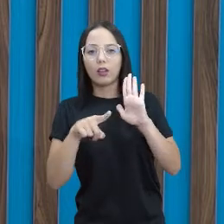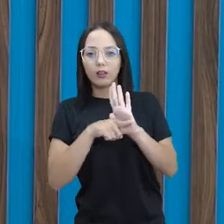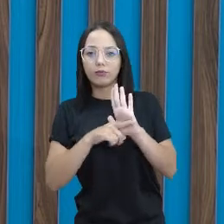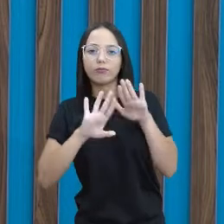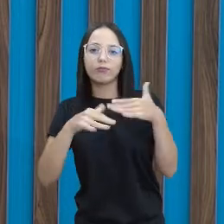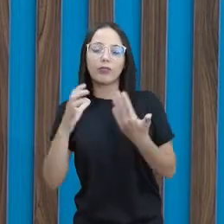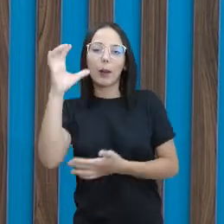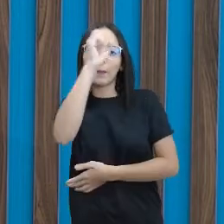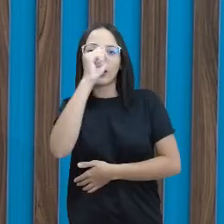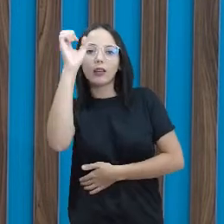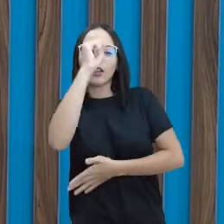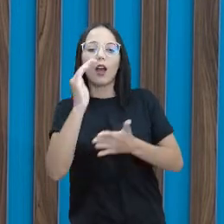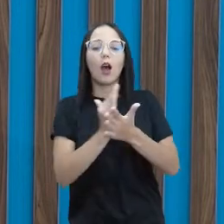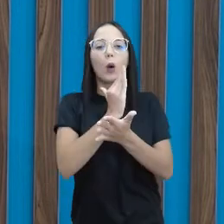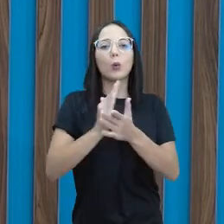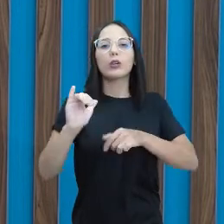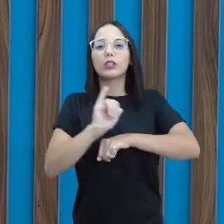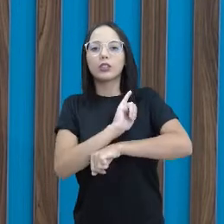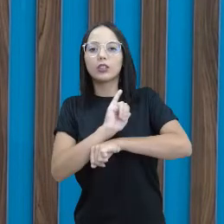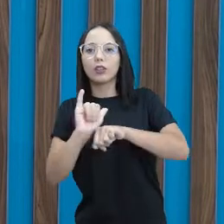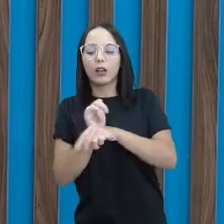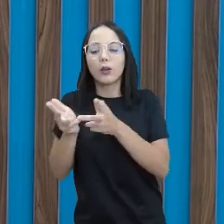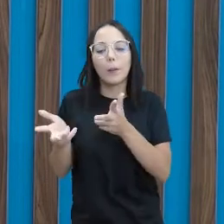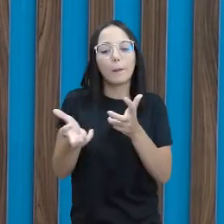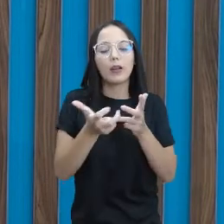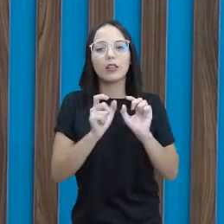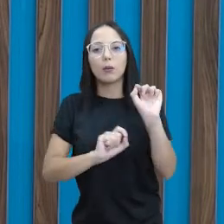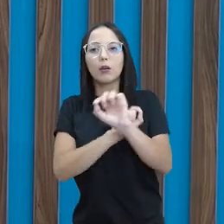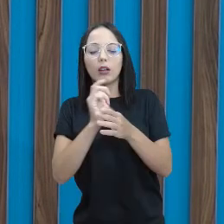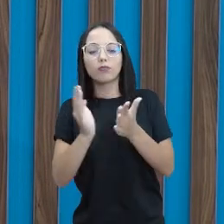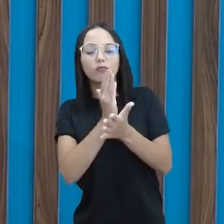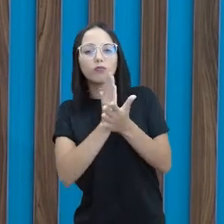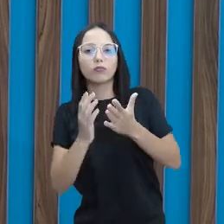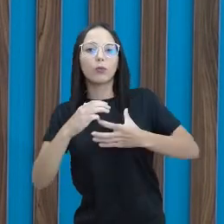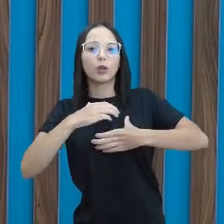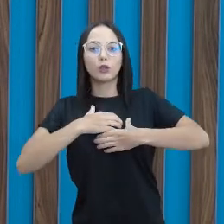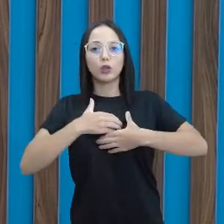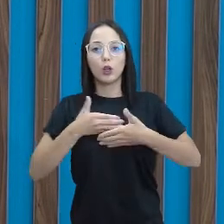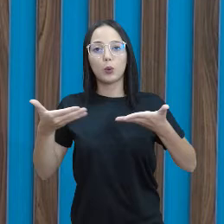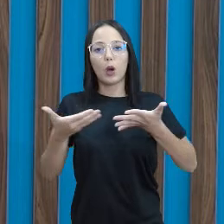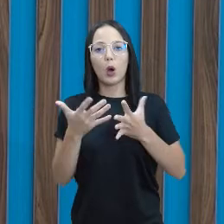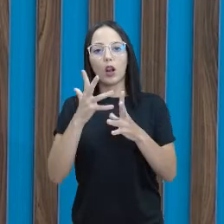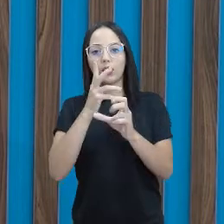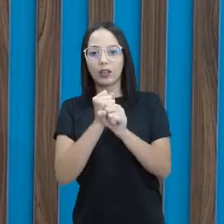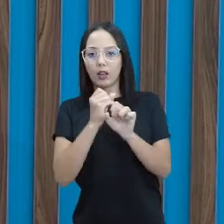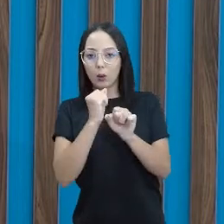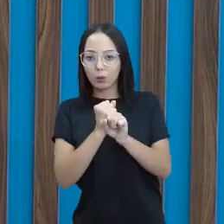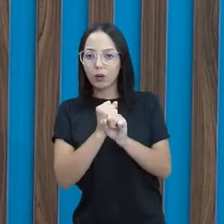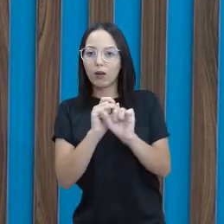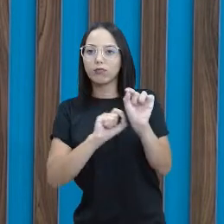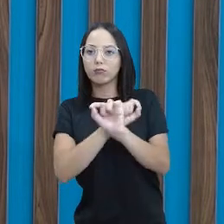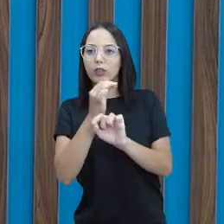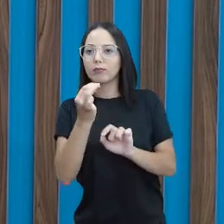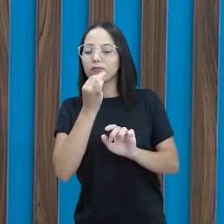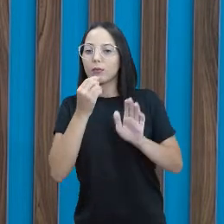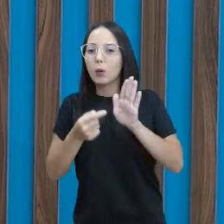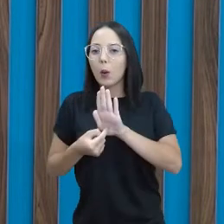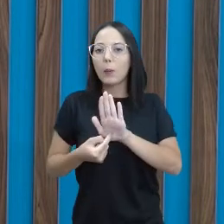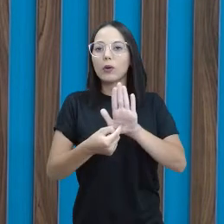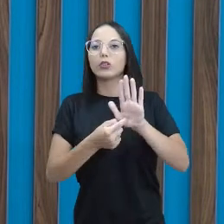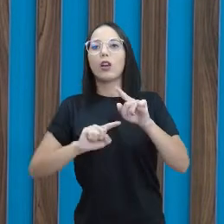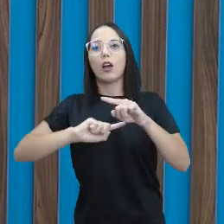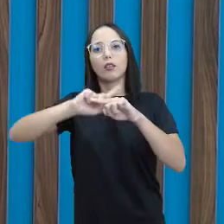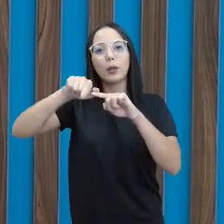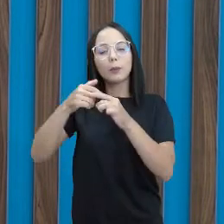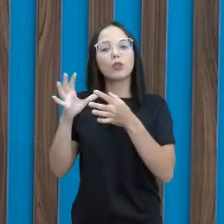vai aprender algumas ferramentas, a gente vai perceber que algumas maneiras de fazer o cálculo, né, a gente vai expor primeiro para contextualizar,